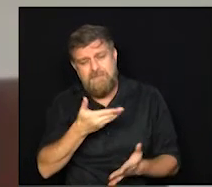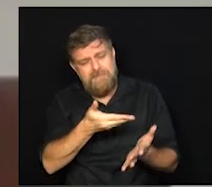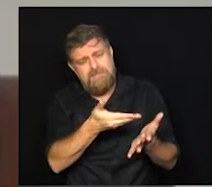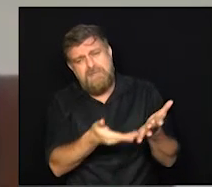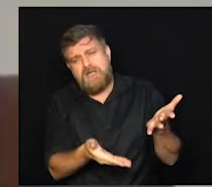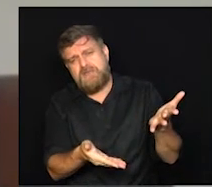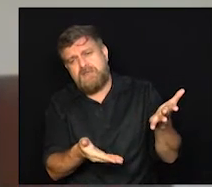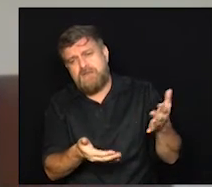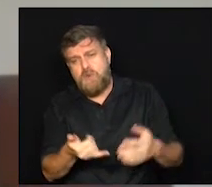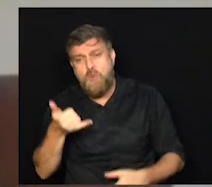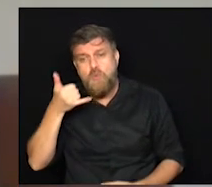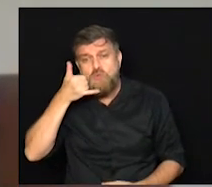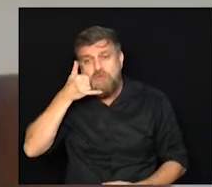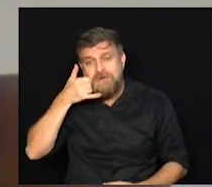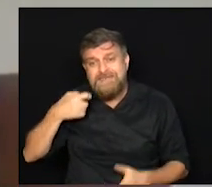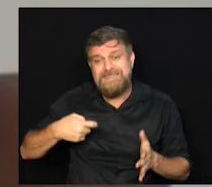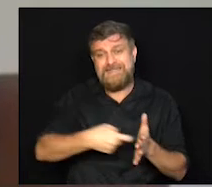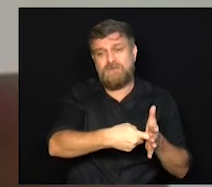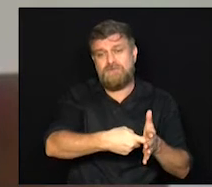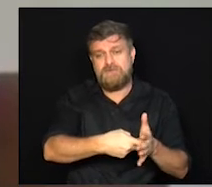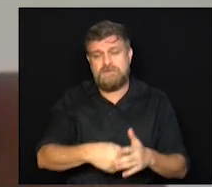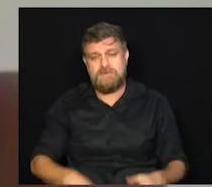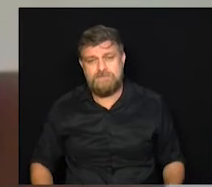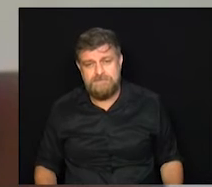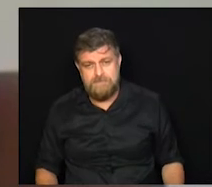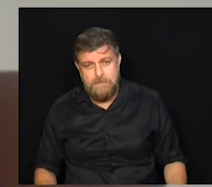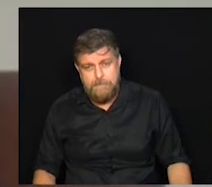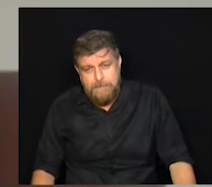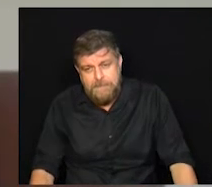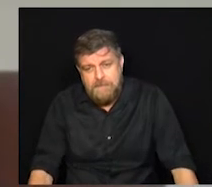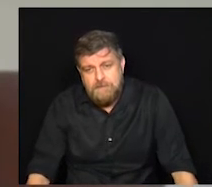cidade, porque quanto